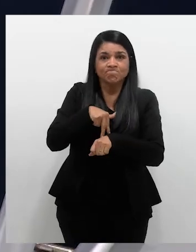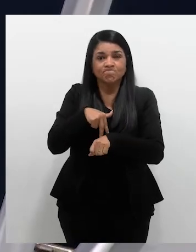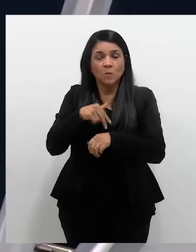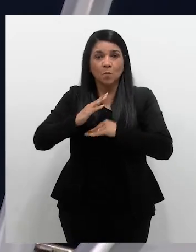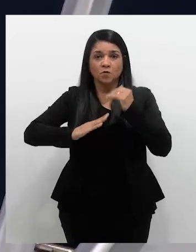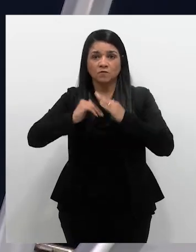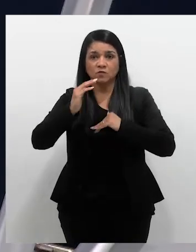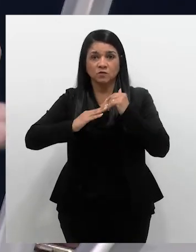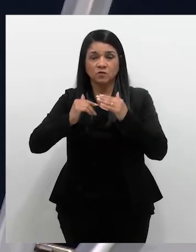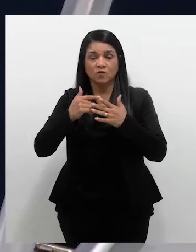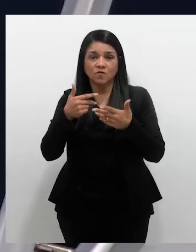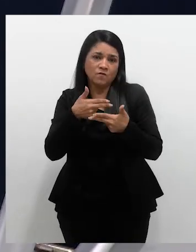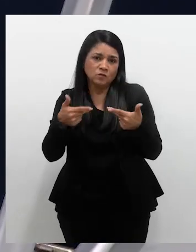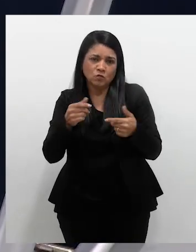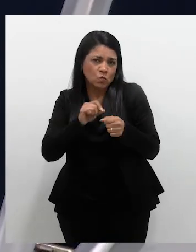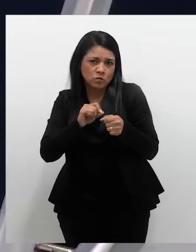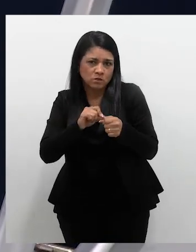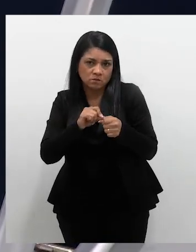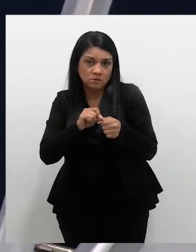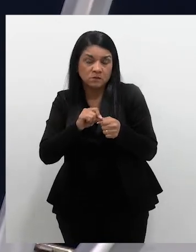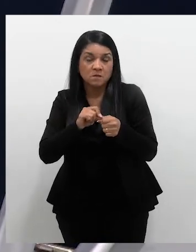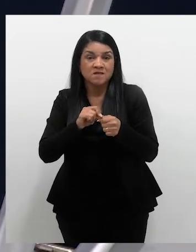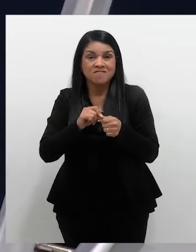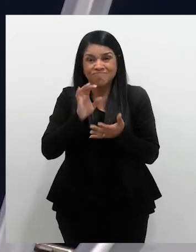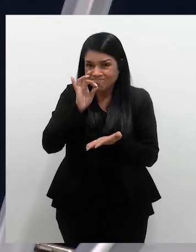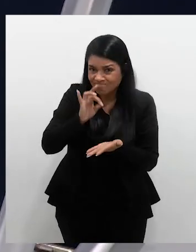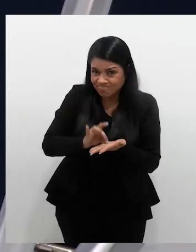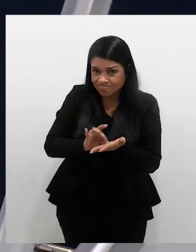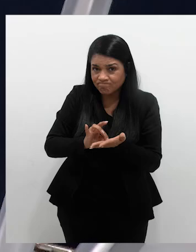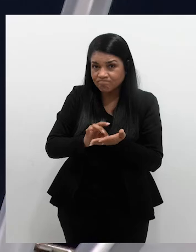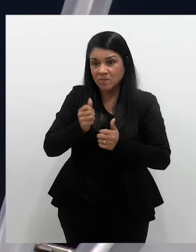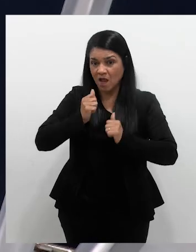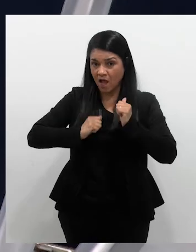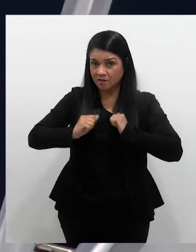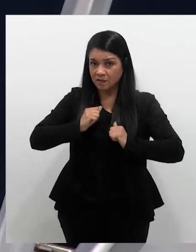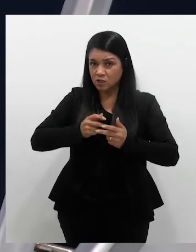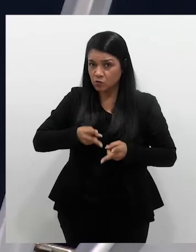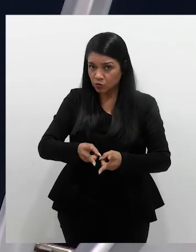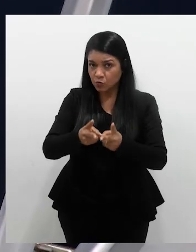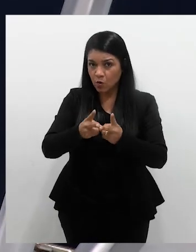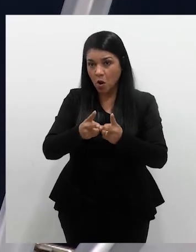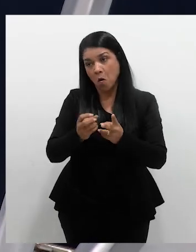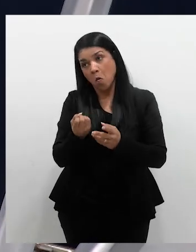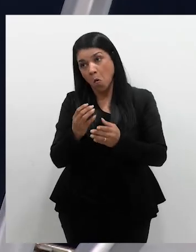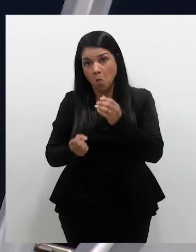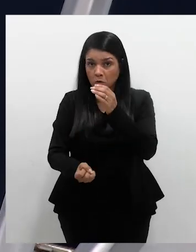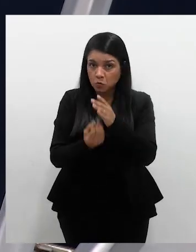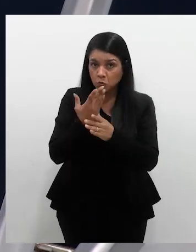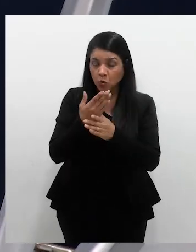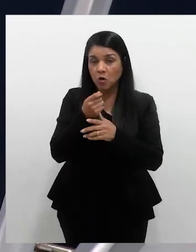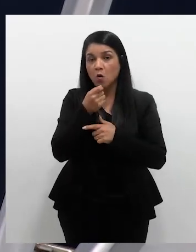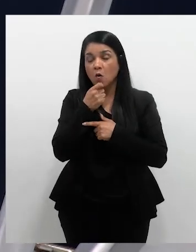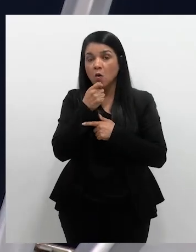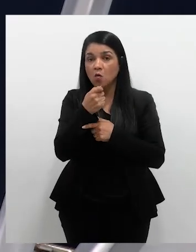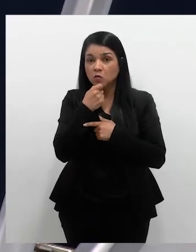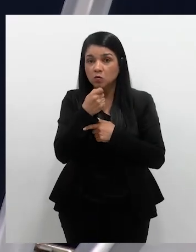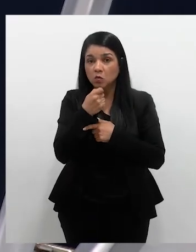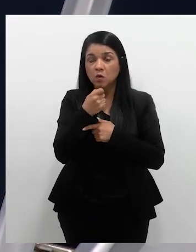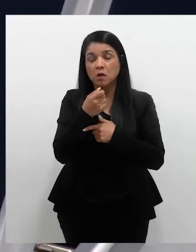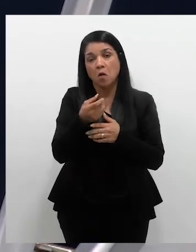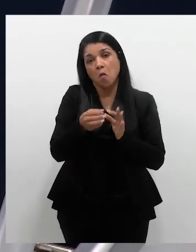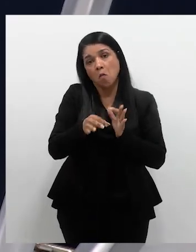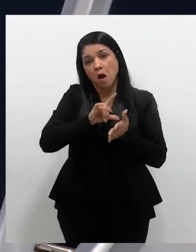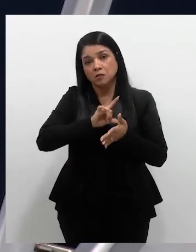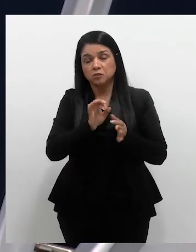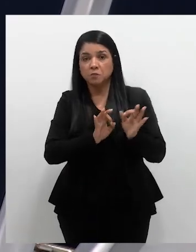insegura da profissão. Eu tô fazendo várias coisas e tal. Será que realmente é para eu seguir como atriz? Será que é para eu ser produtora, locutora,